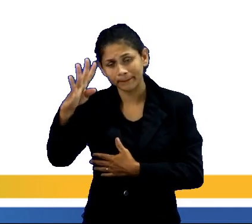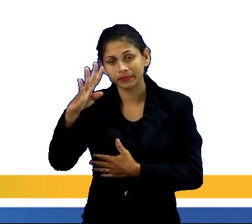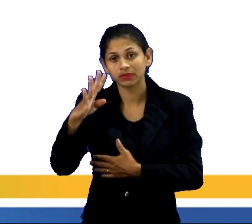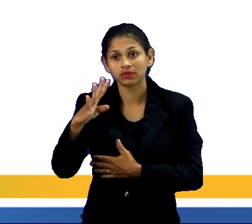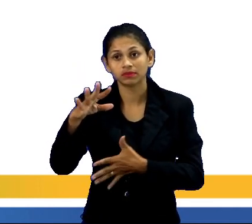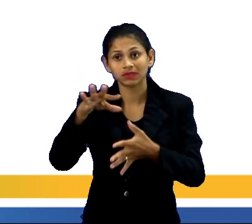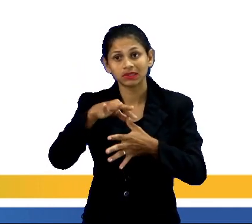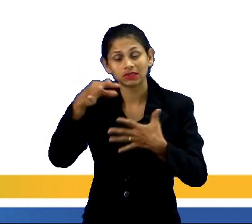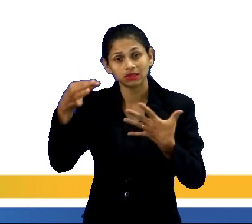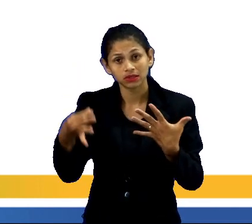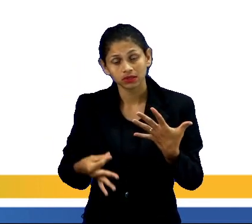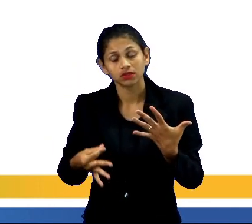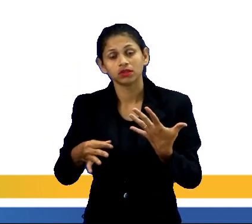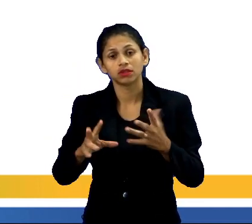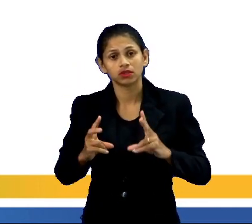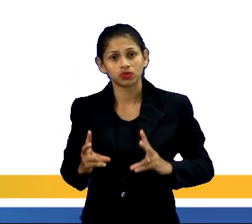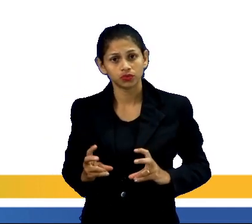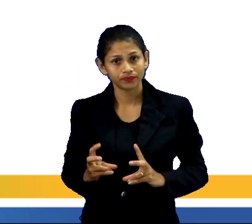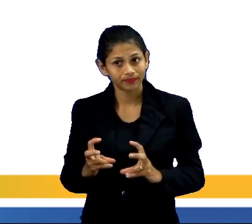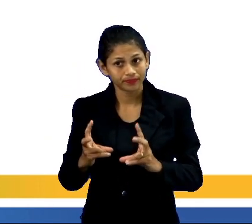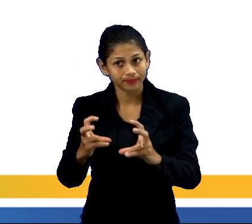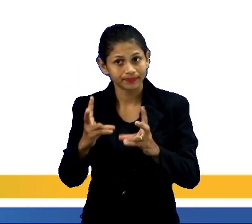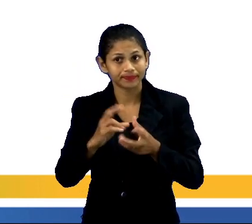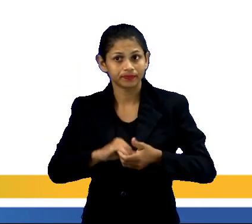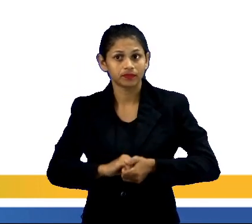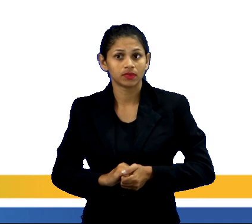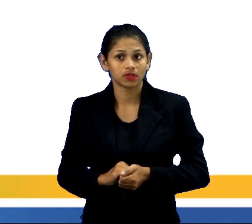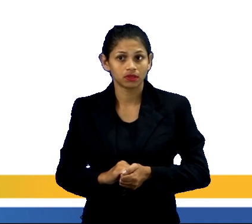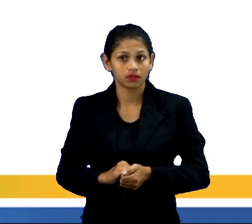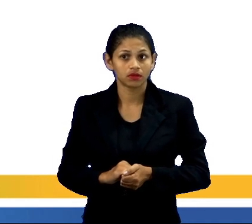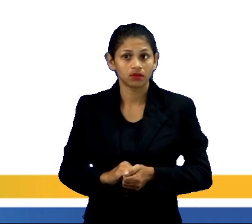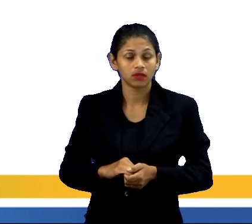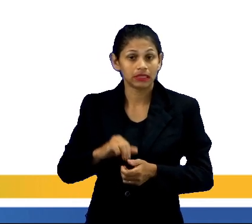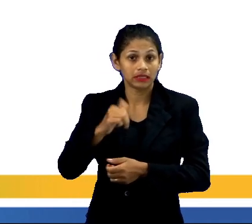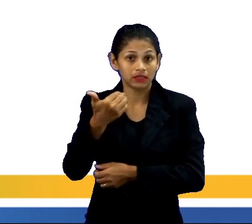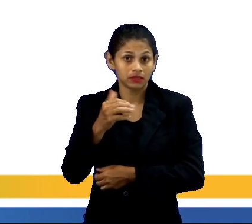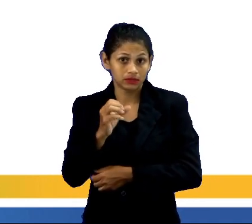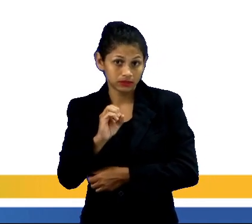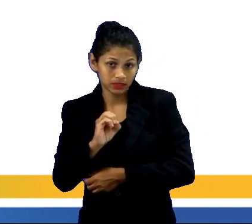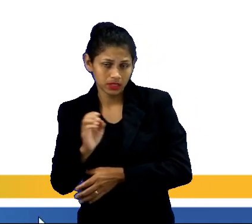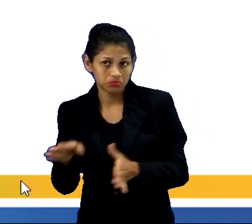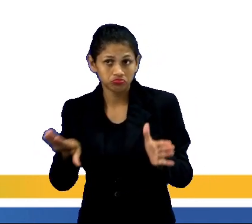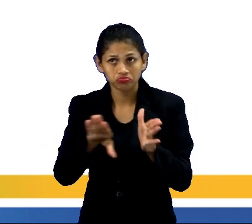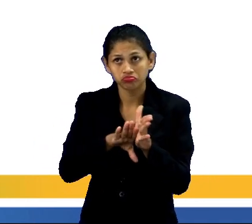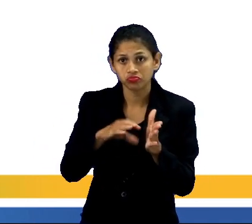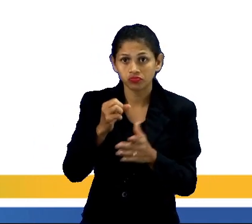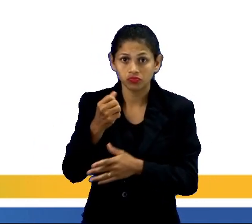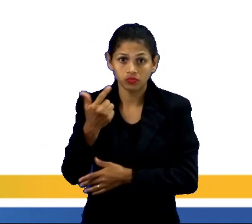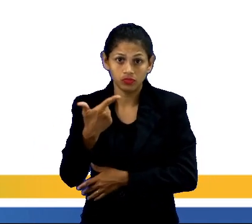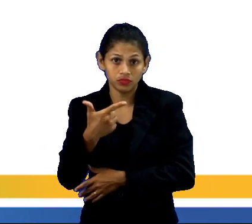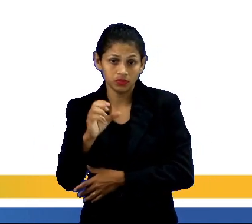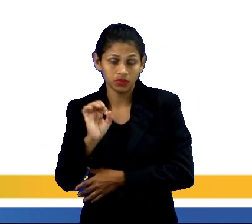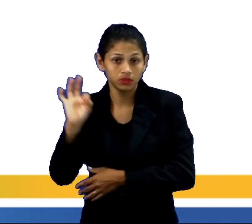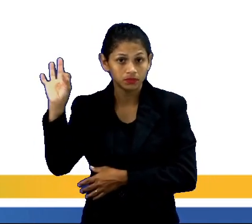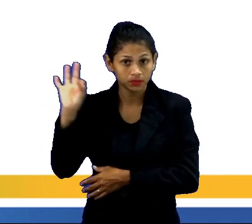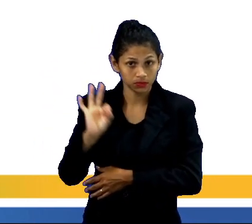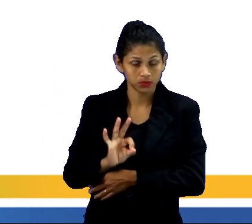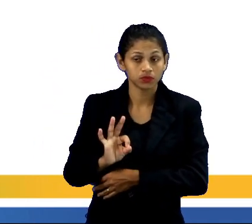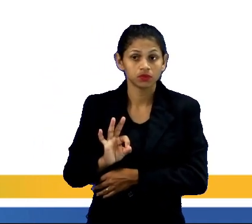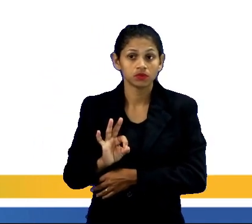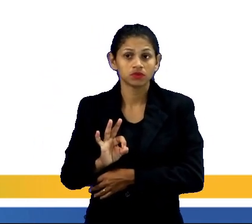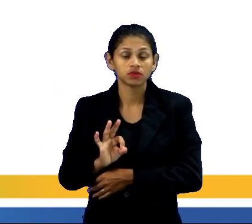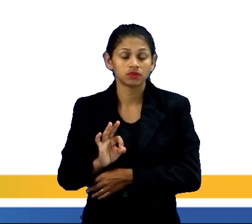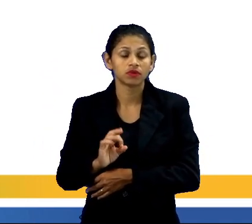ali do câncer? Então, aqui, 10 a 20%, são fatores genéticos, a questão da